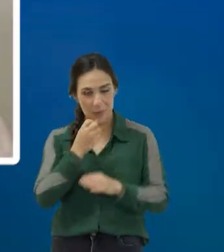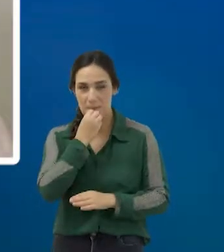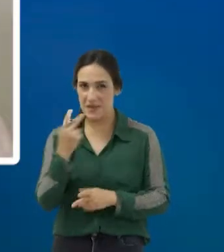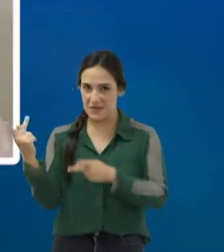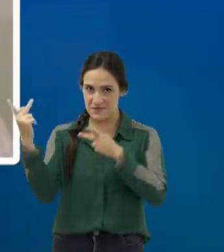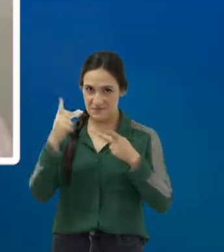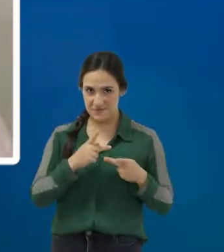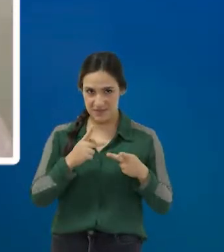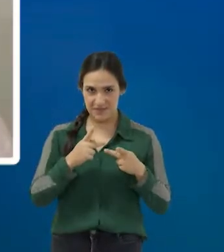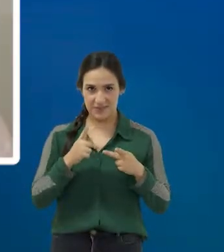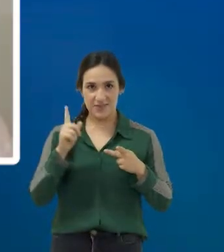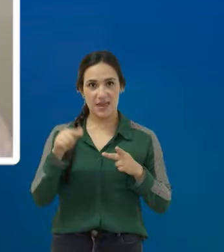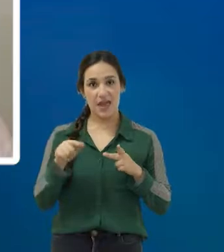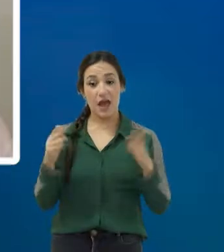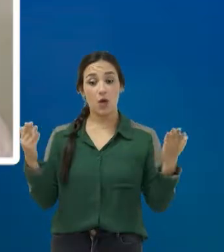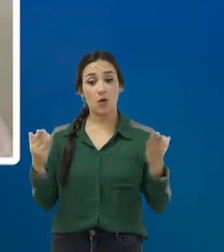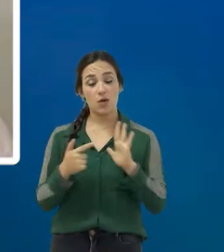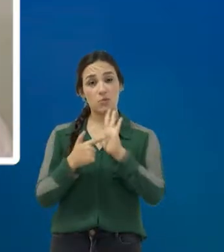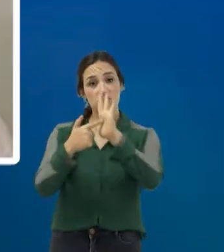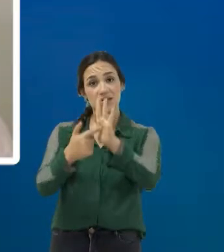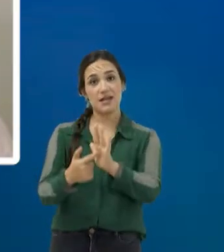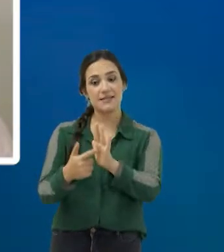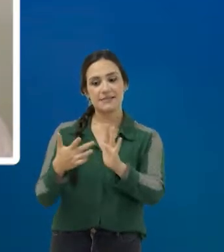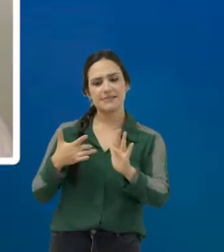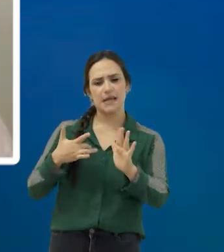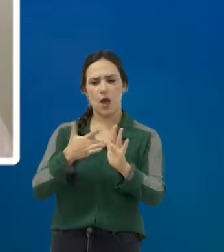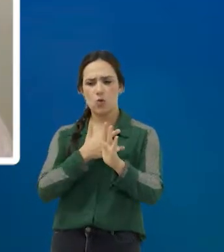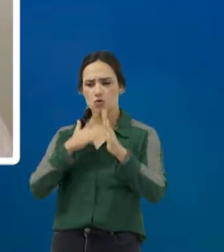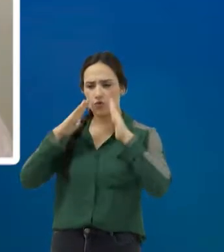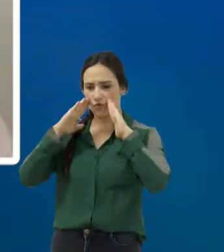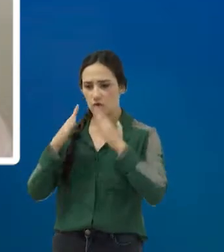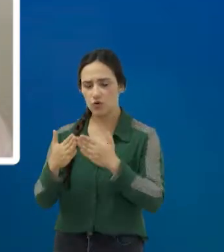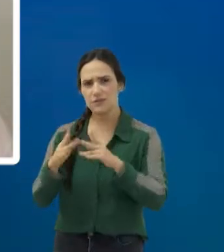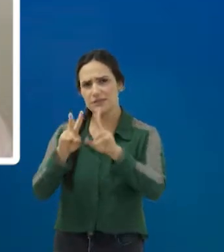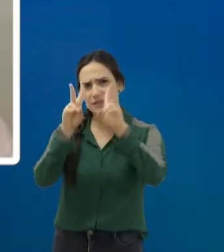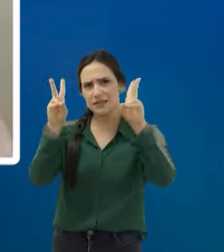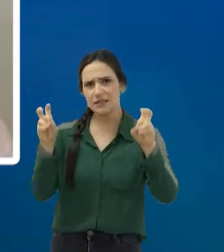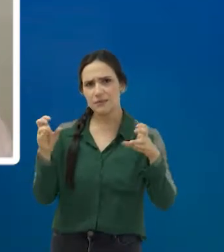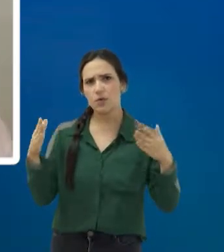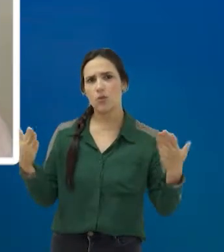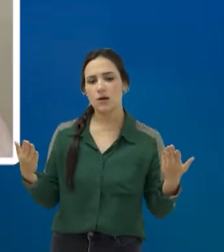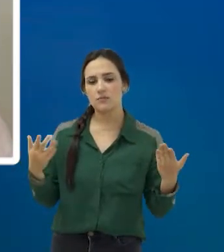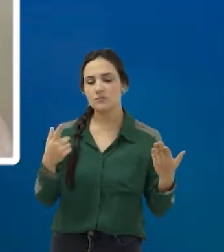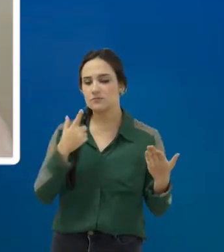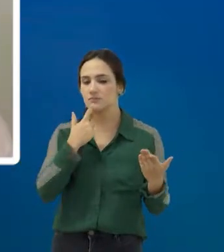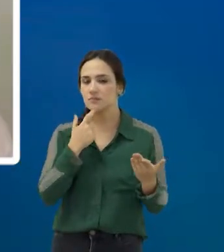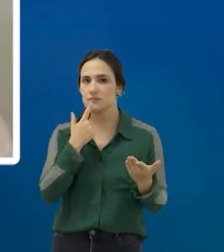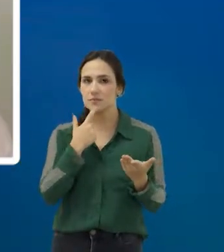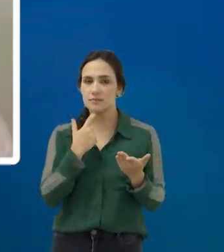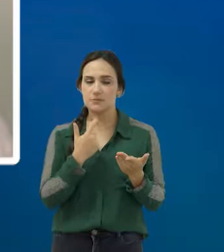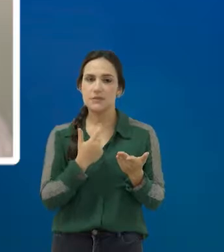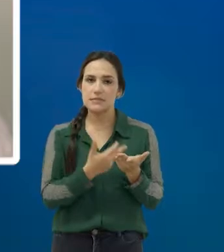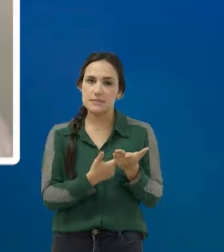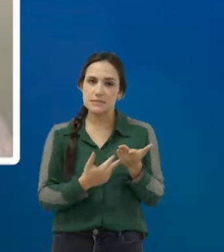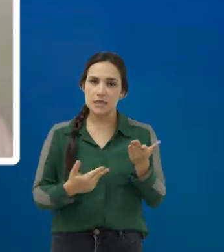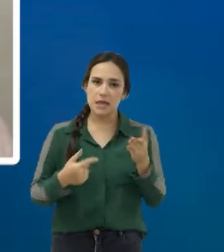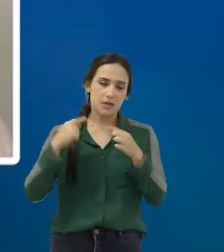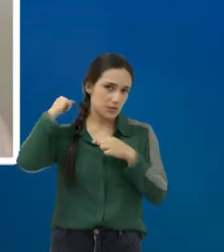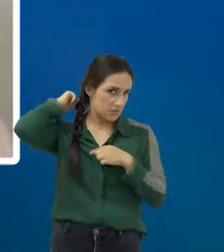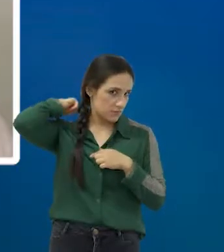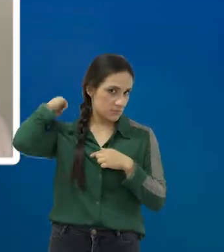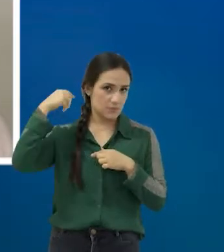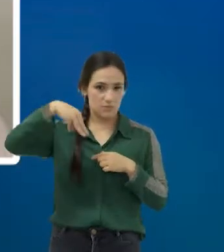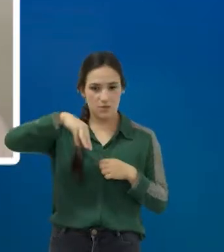Olá, sejam bem-vindos ao programa Saúde em Foco. O tema do nosso programa de hoje é doação de medula óssea. E a